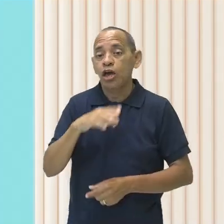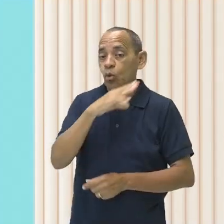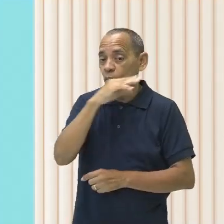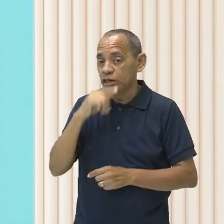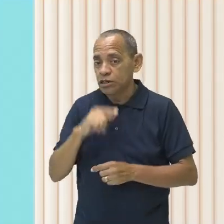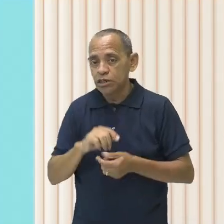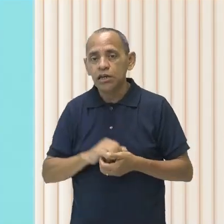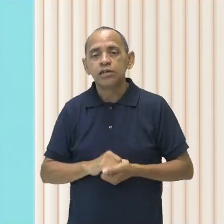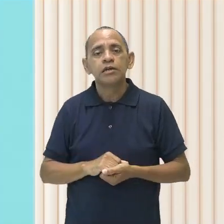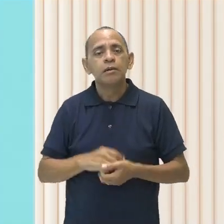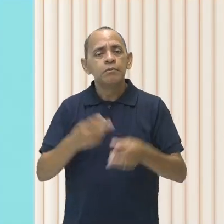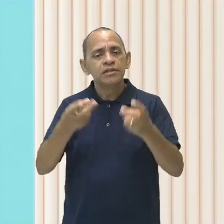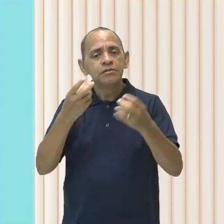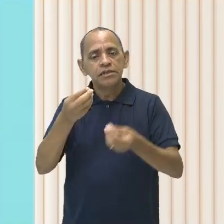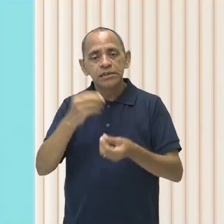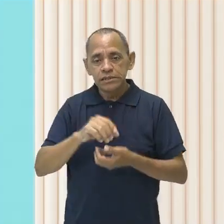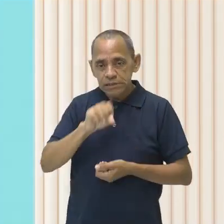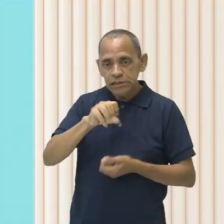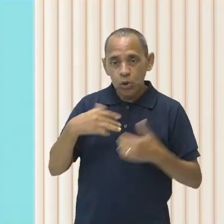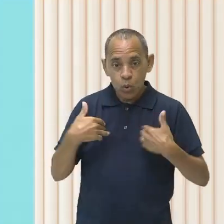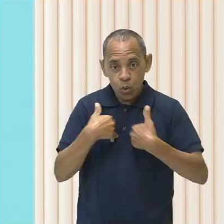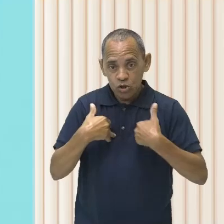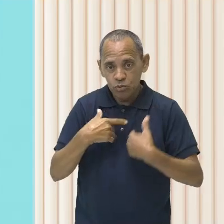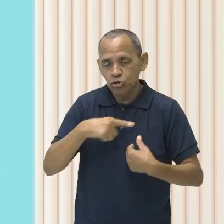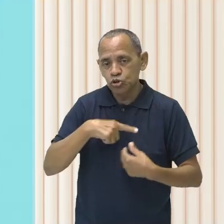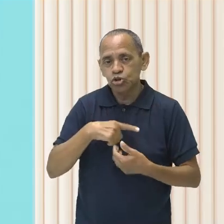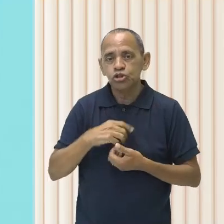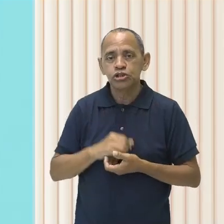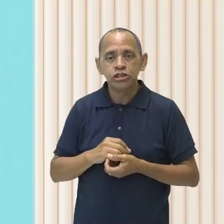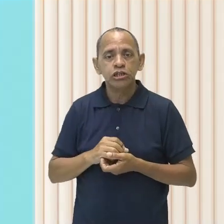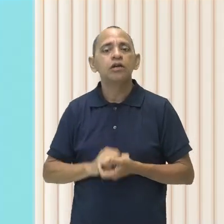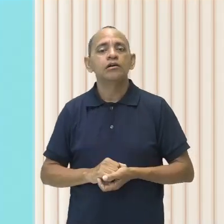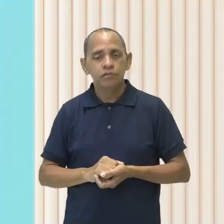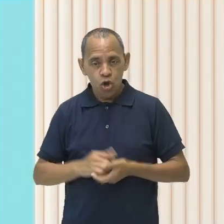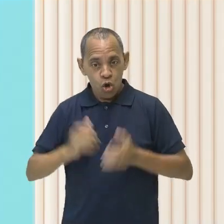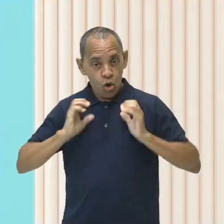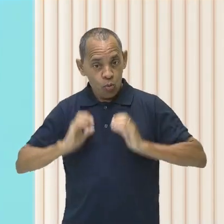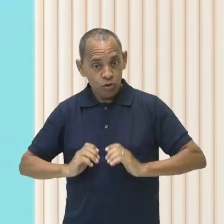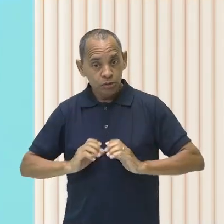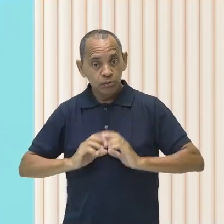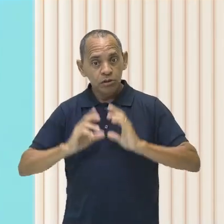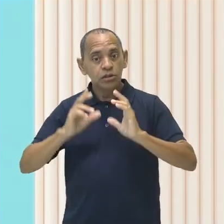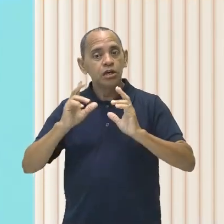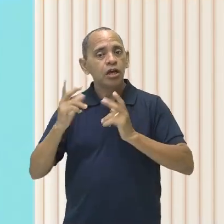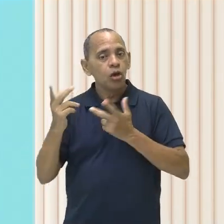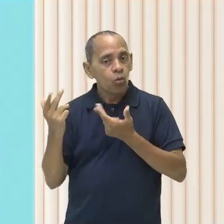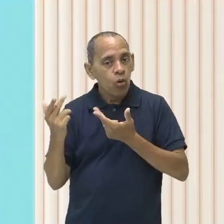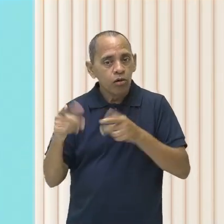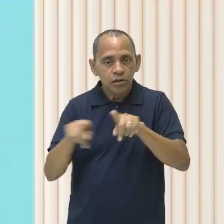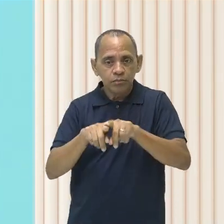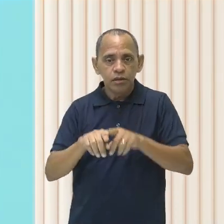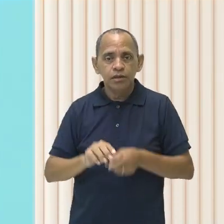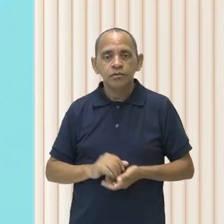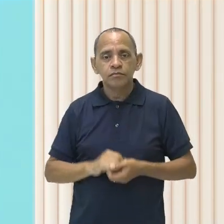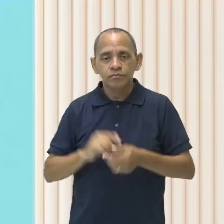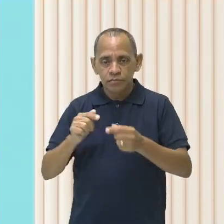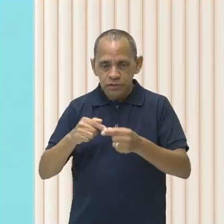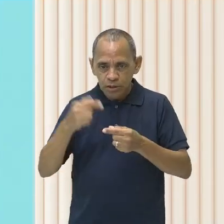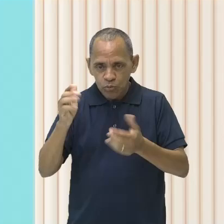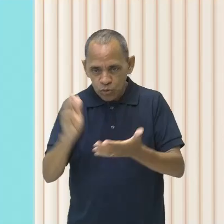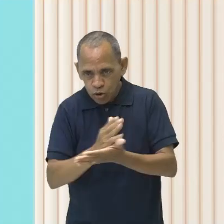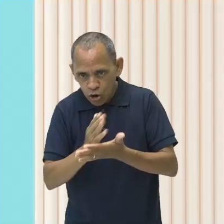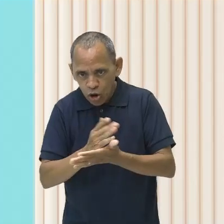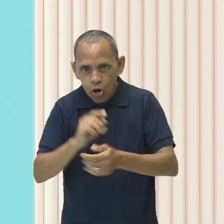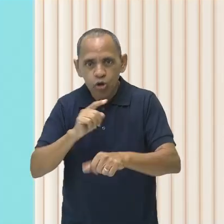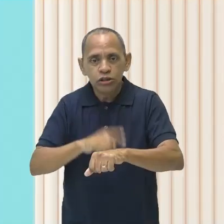mesmos comportamentos da criança humana. Com o passar do tempo, quem é que adquiriu o comportamento?